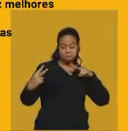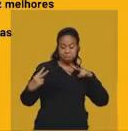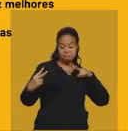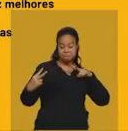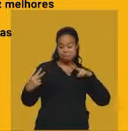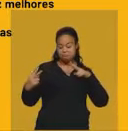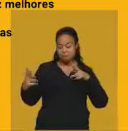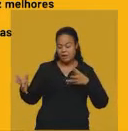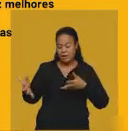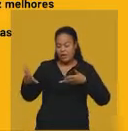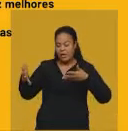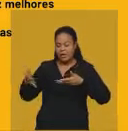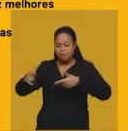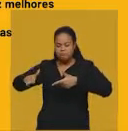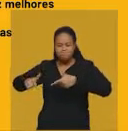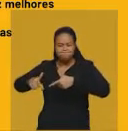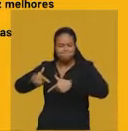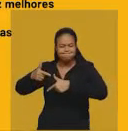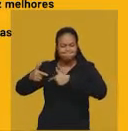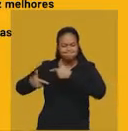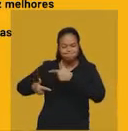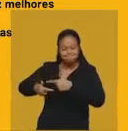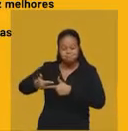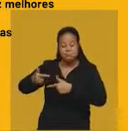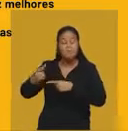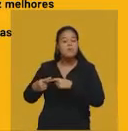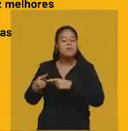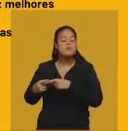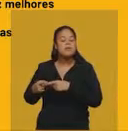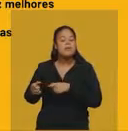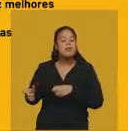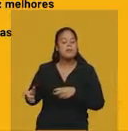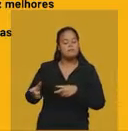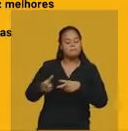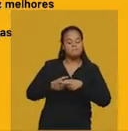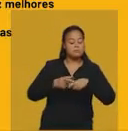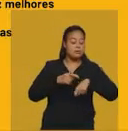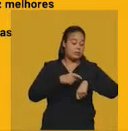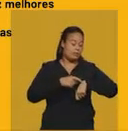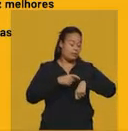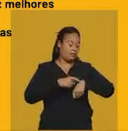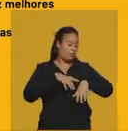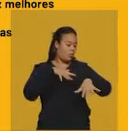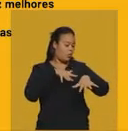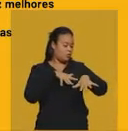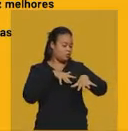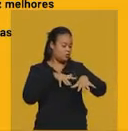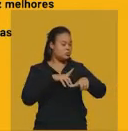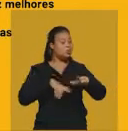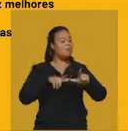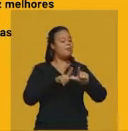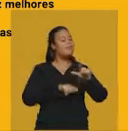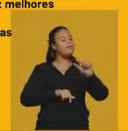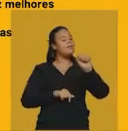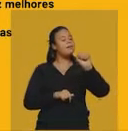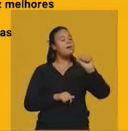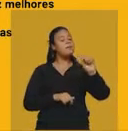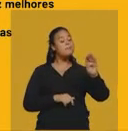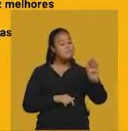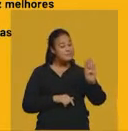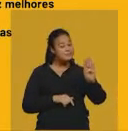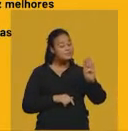mais produtivos porque reduzem o tempo gasto com o trânsito. Letra B. Estar junto com a